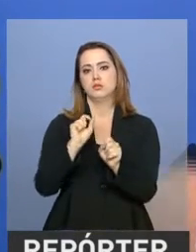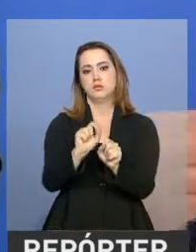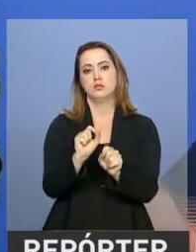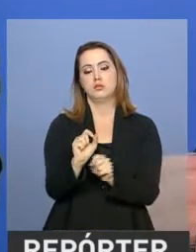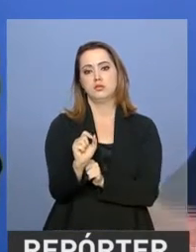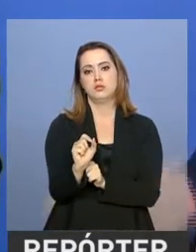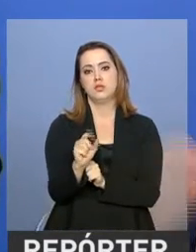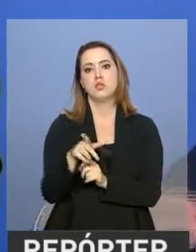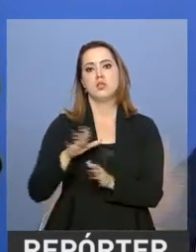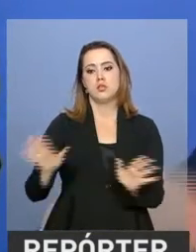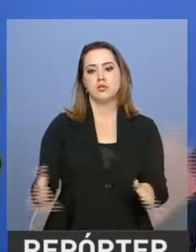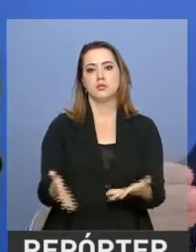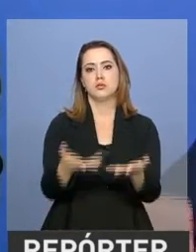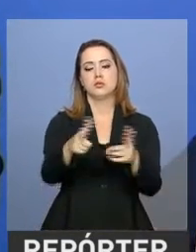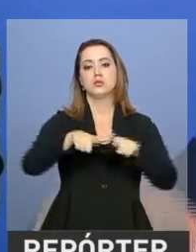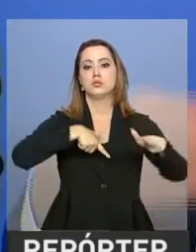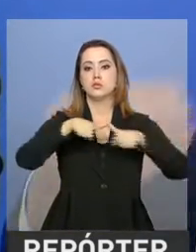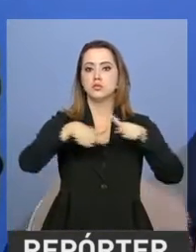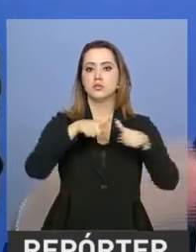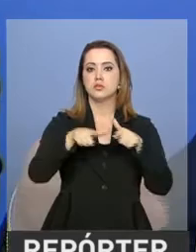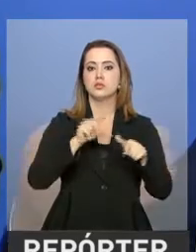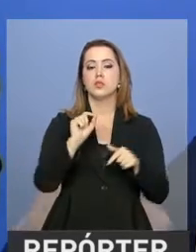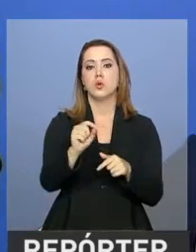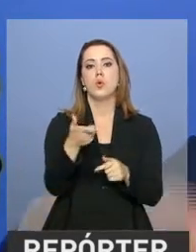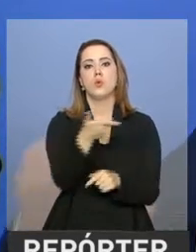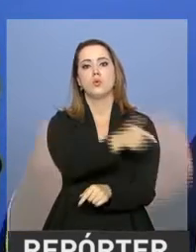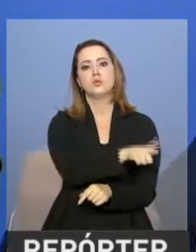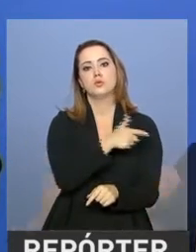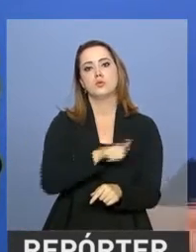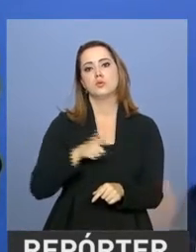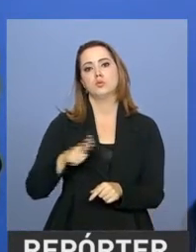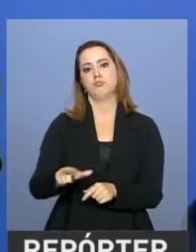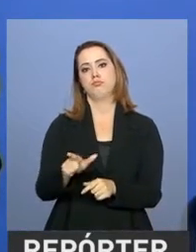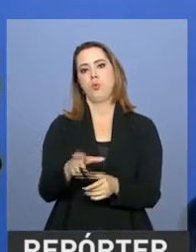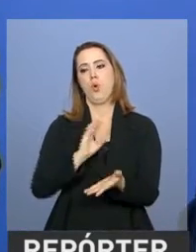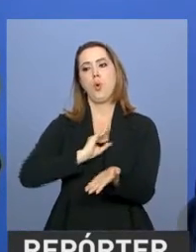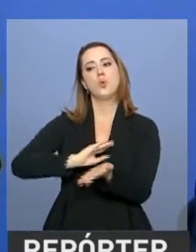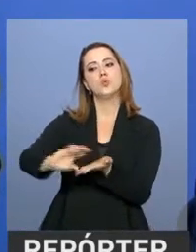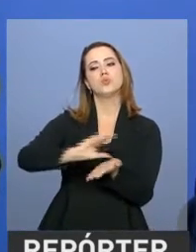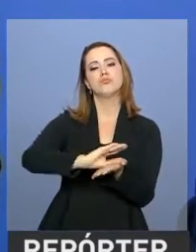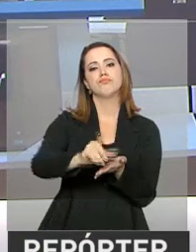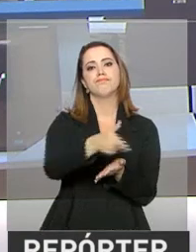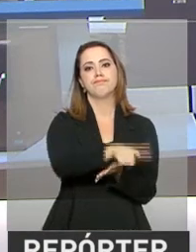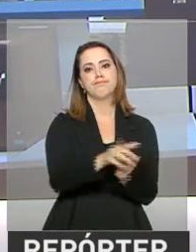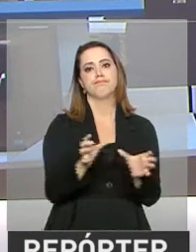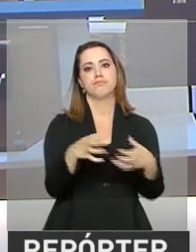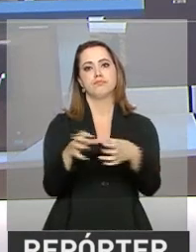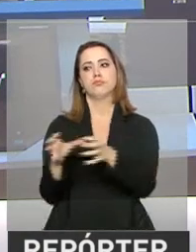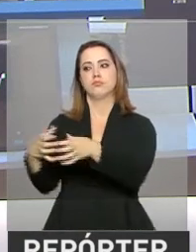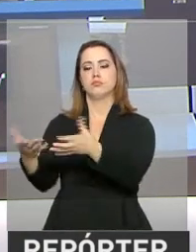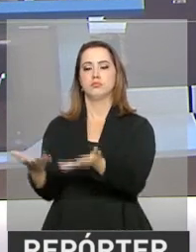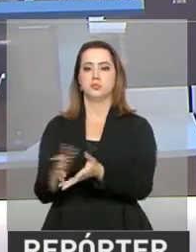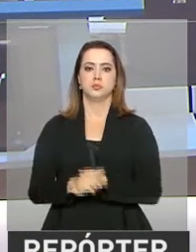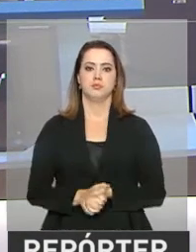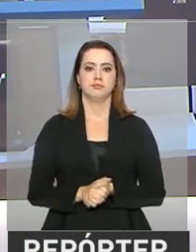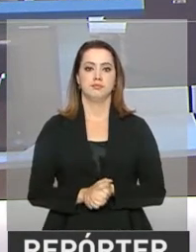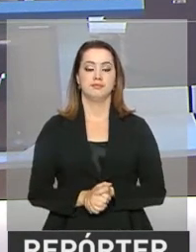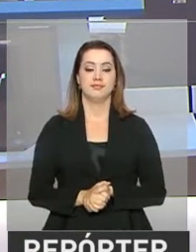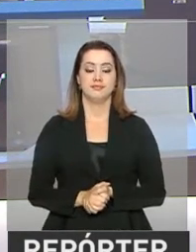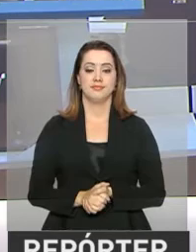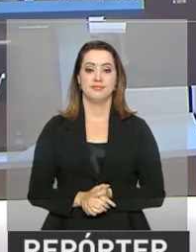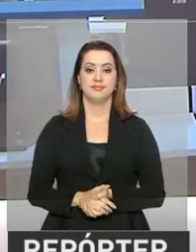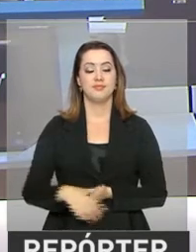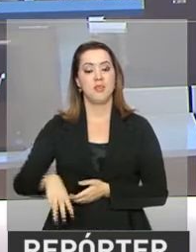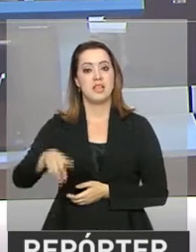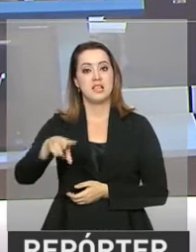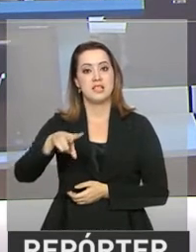capacidade de gerar mais empregos do que outros investimentos em outras áreas. A última segunda-feira